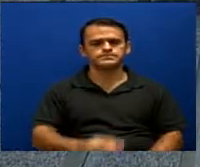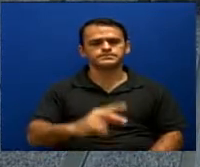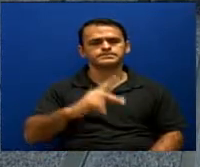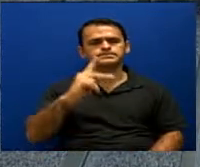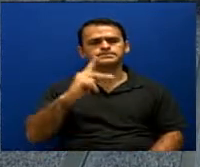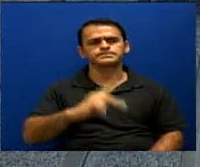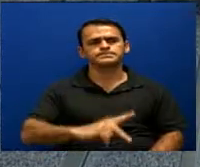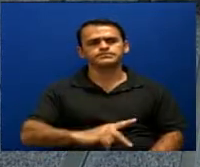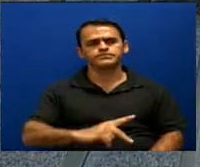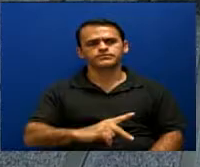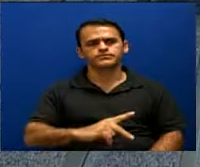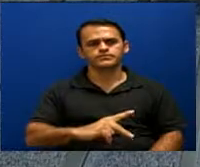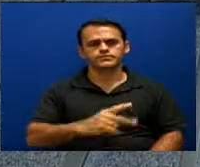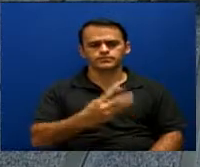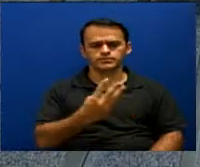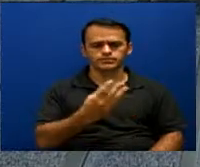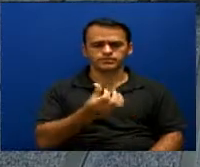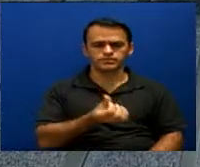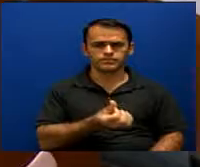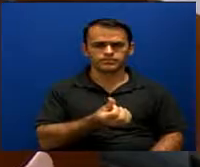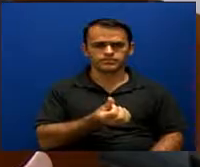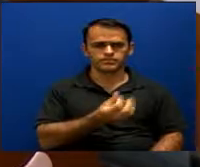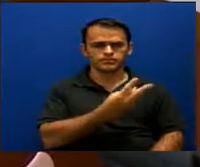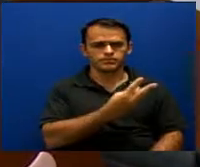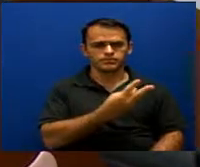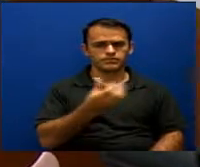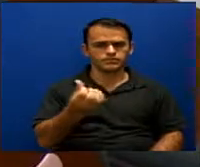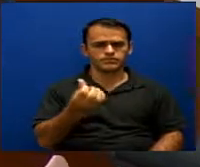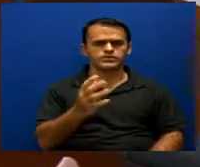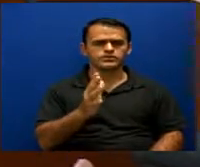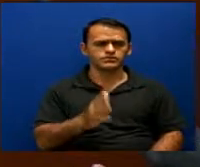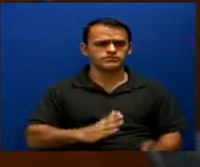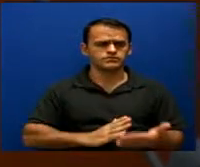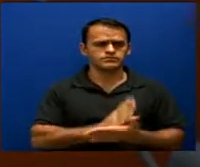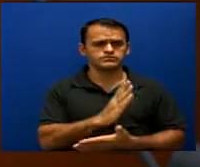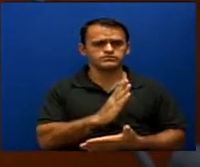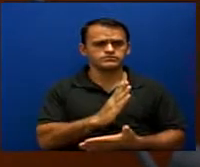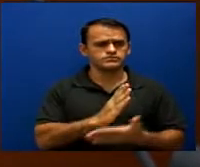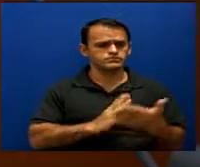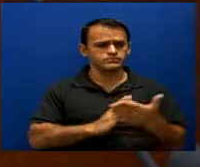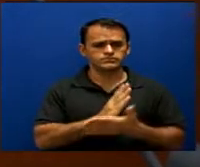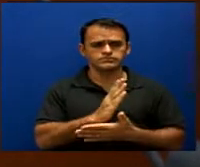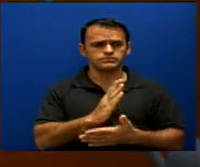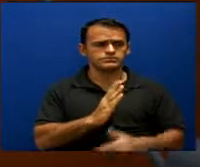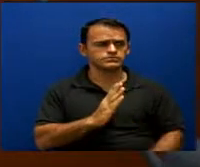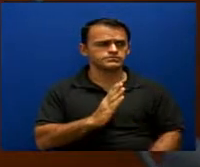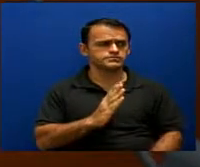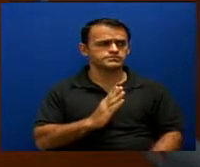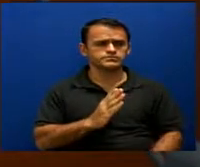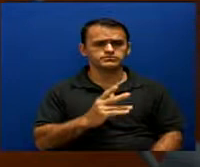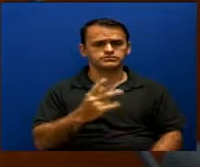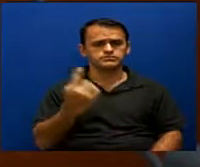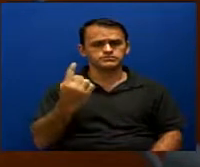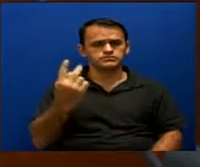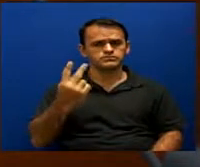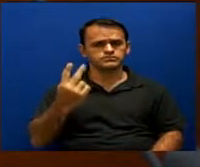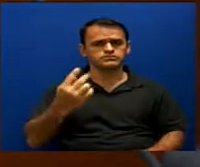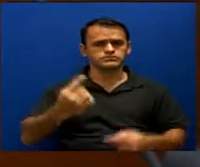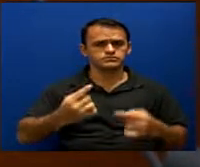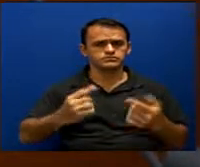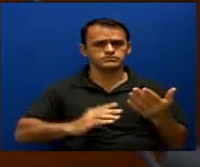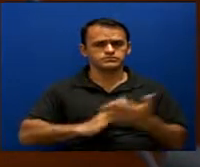Presidente, essas, a 3 e a 6, já foram aprovadas. Em primeira. Nós já aprovamos. Em primeira. Em segunda também.